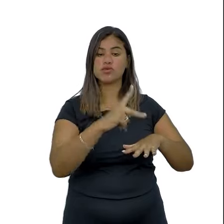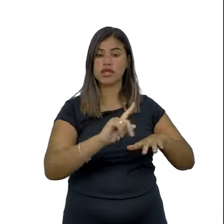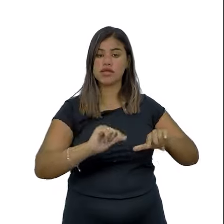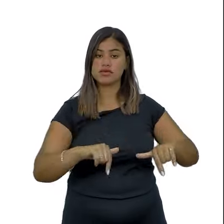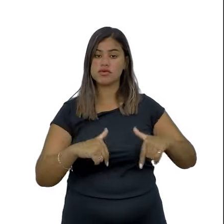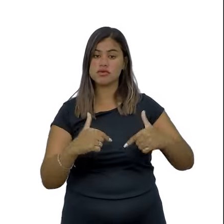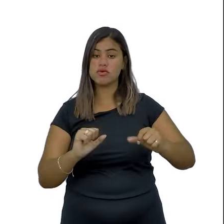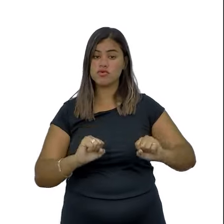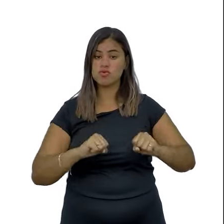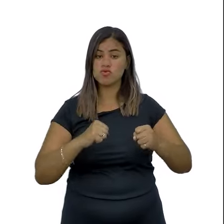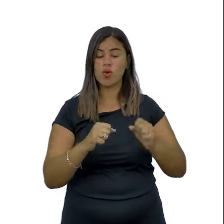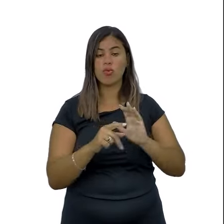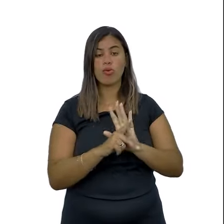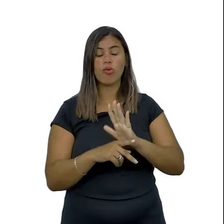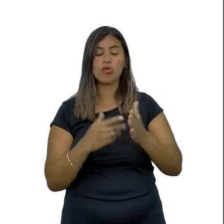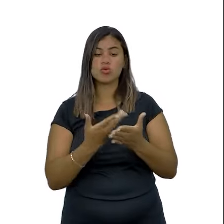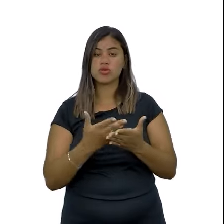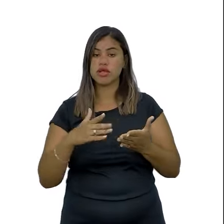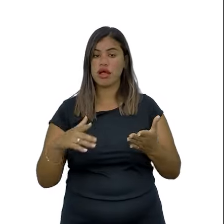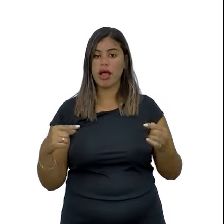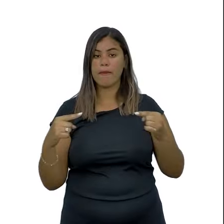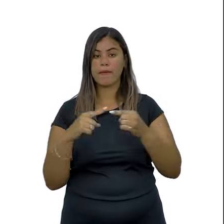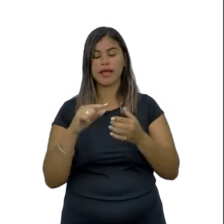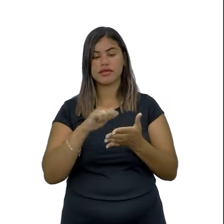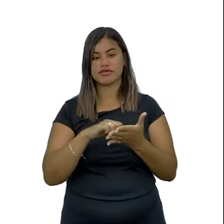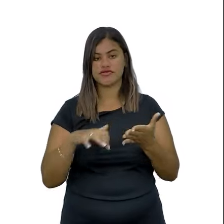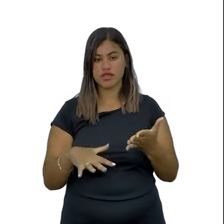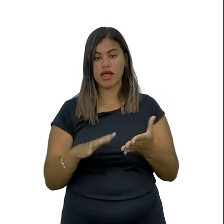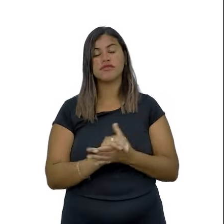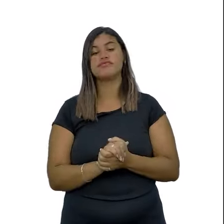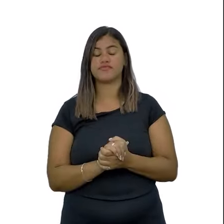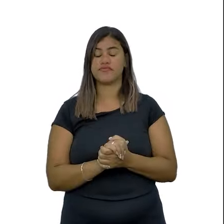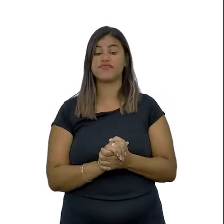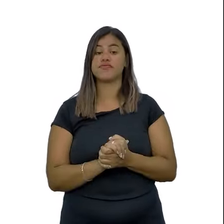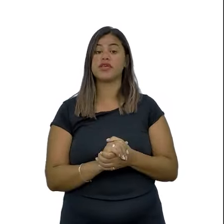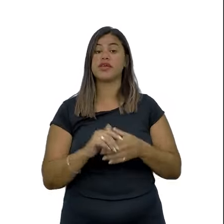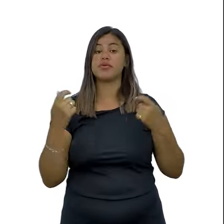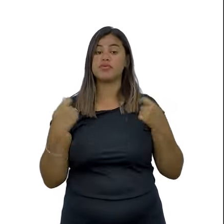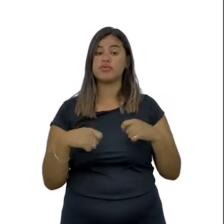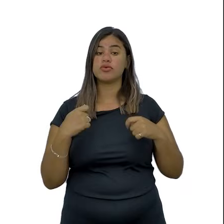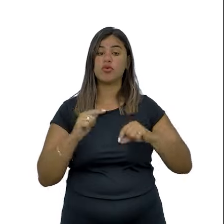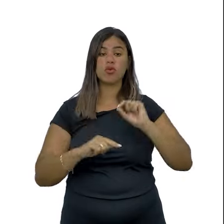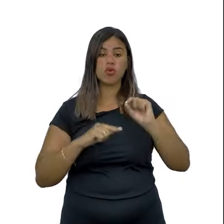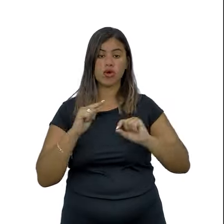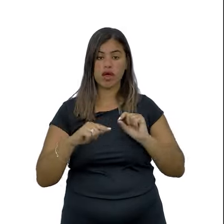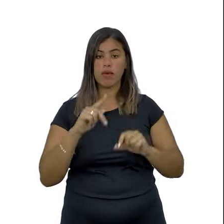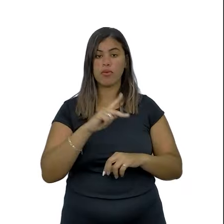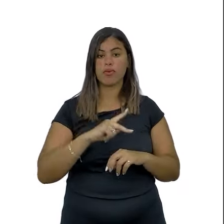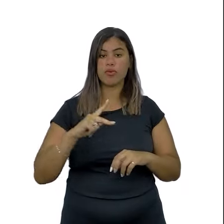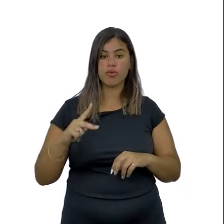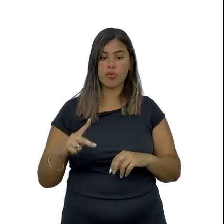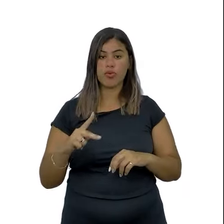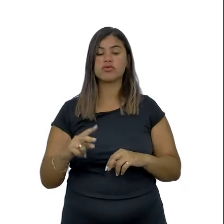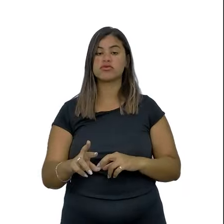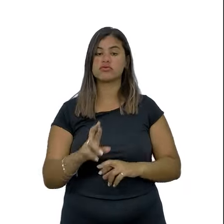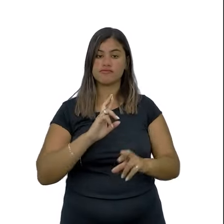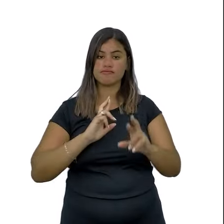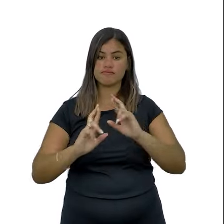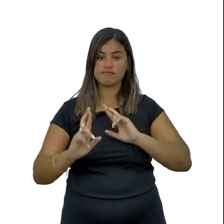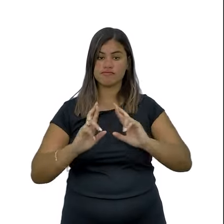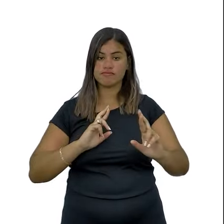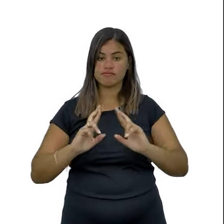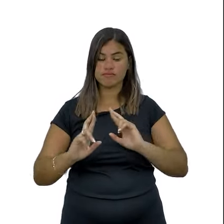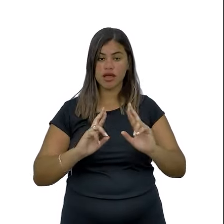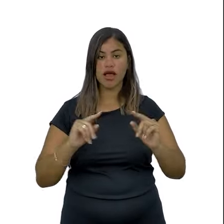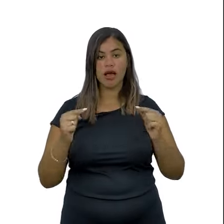dos estudantes nas atividades. E é preciso que o professor pense em devolutivas quanto